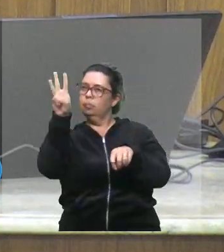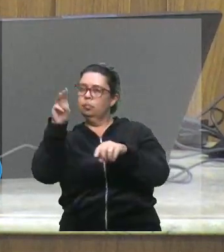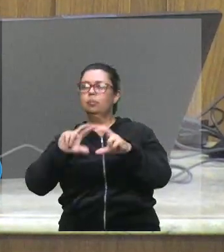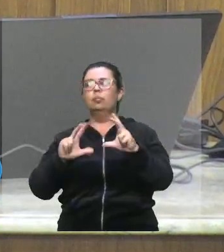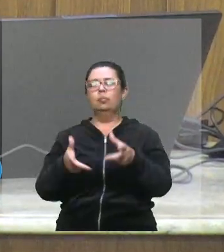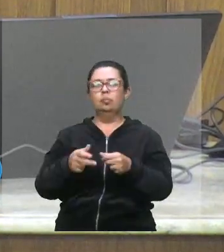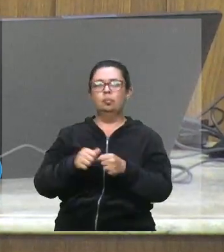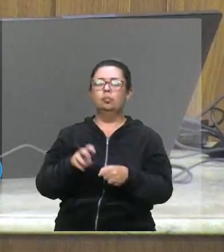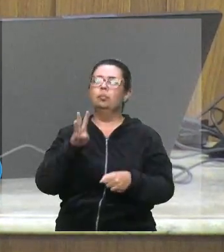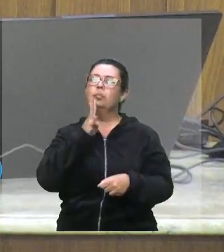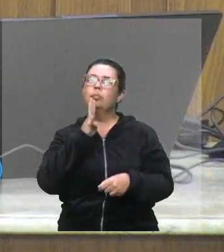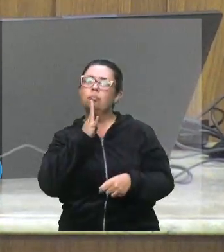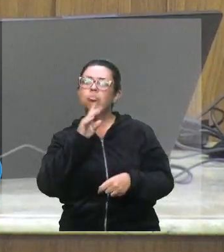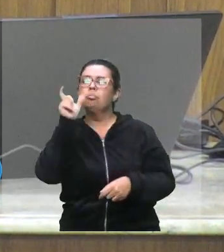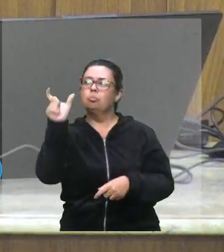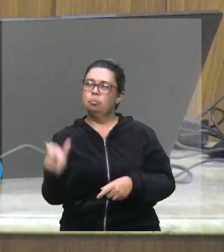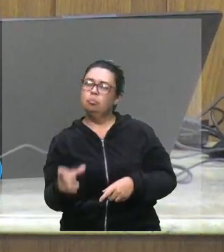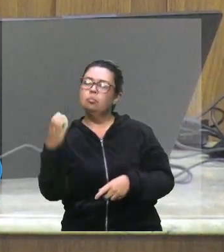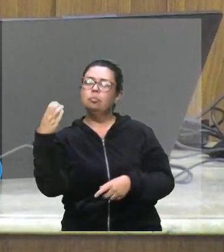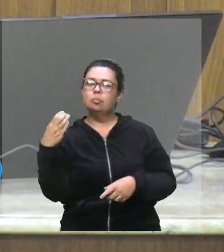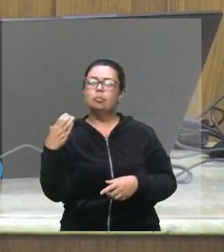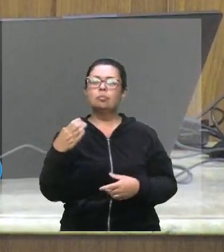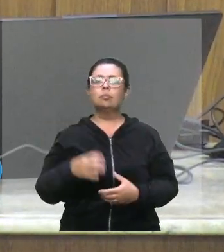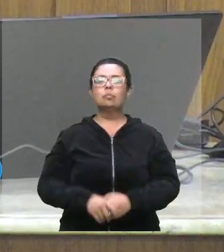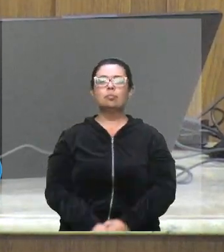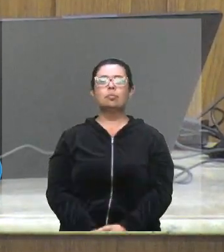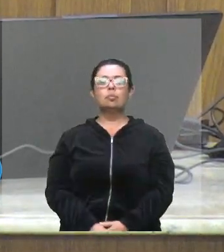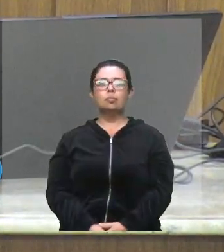e também de toda a população.